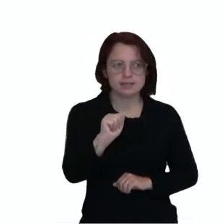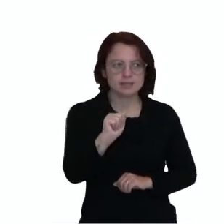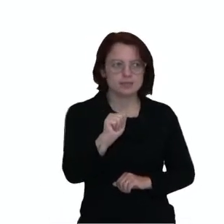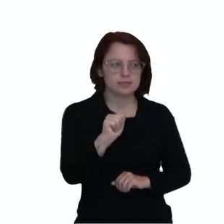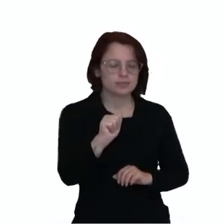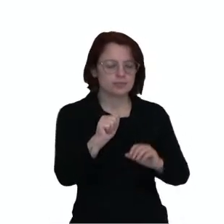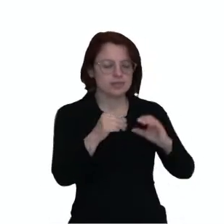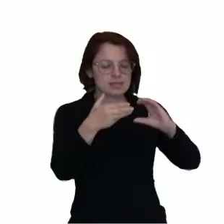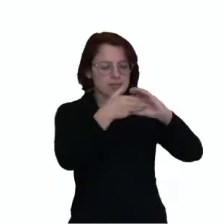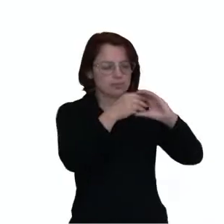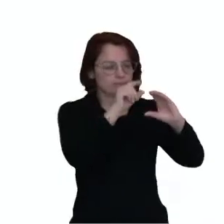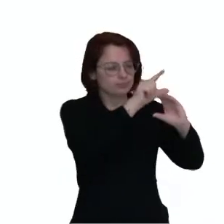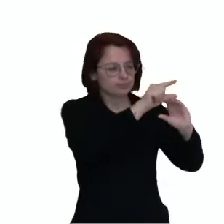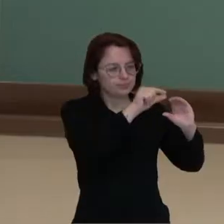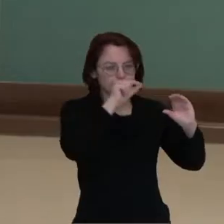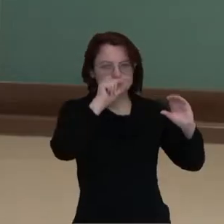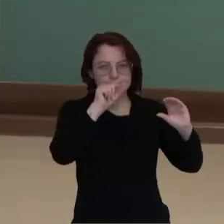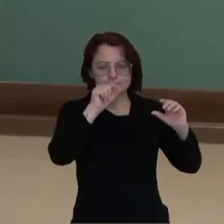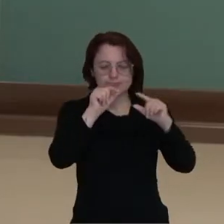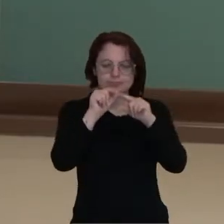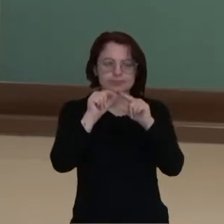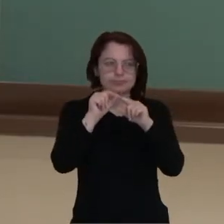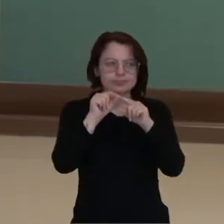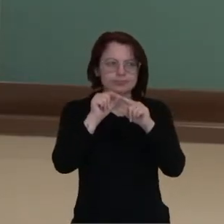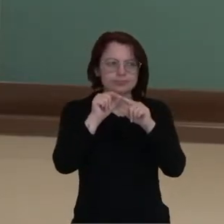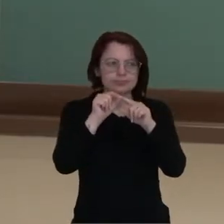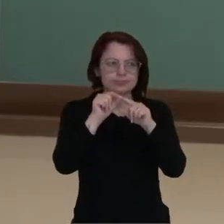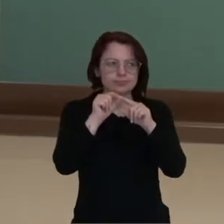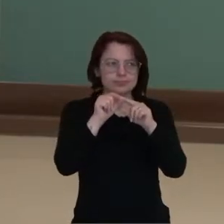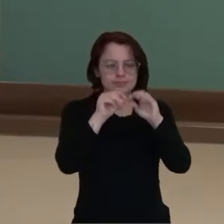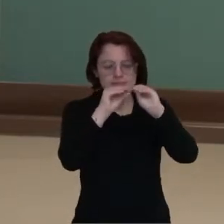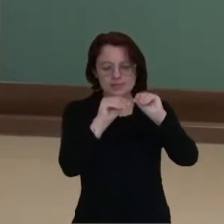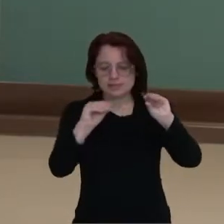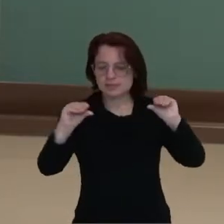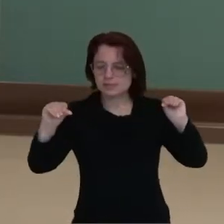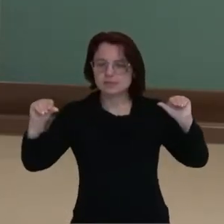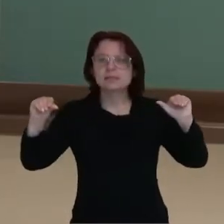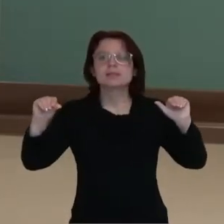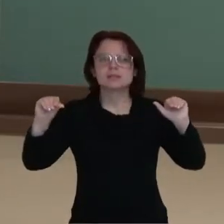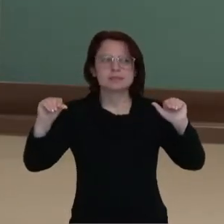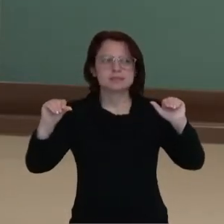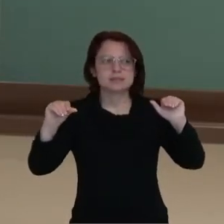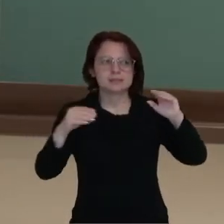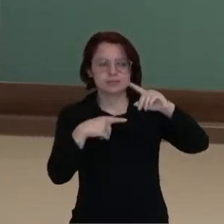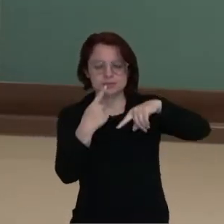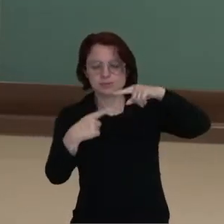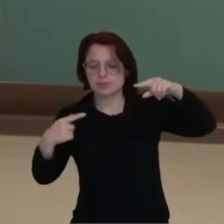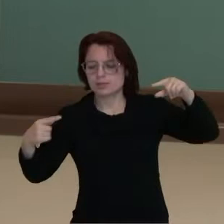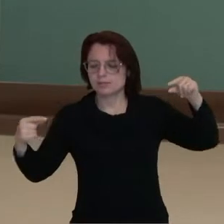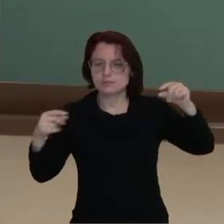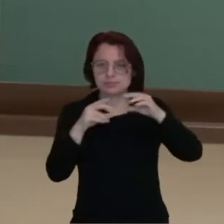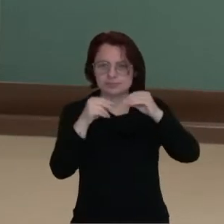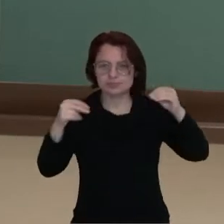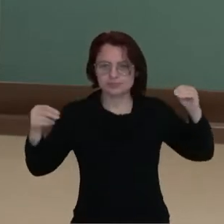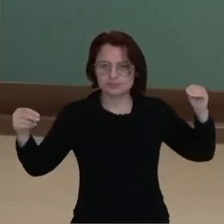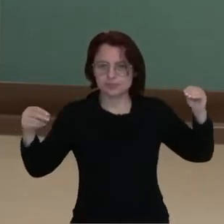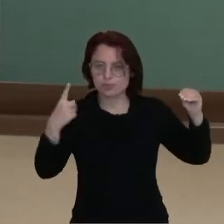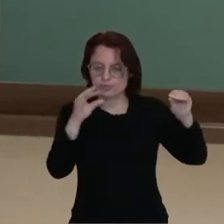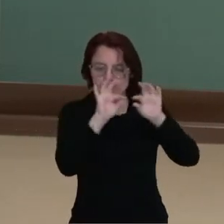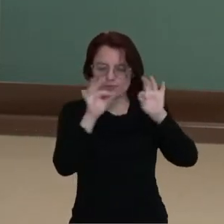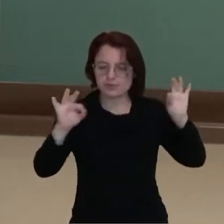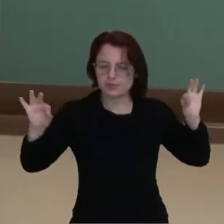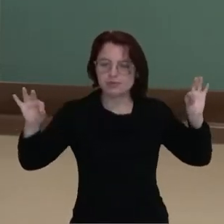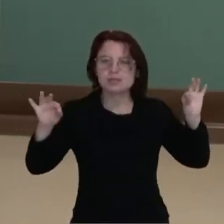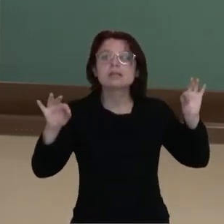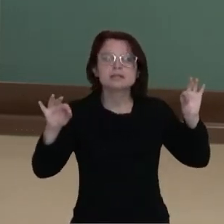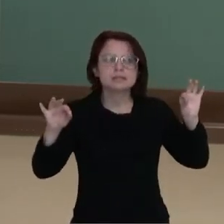única célula e tirar ele do núcleo e espalhar ele assim, ó, e desenrolar ele, fazer como se fosse um único fio,